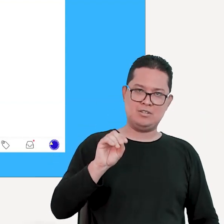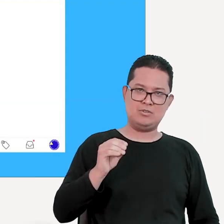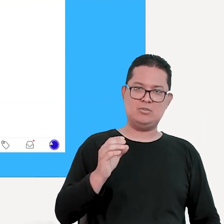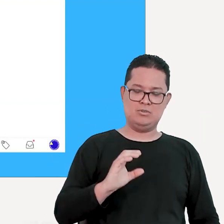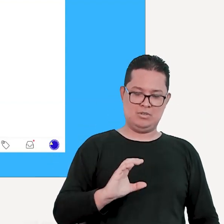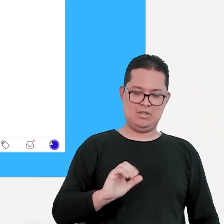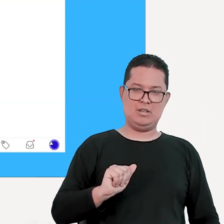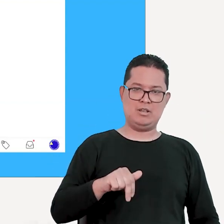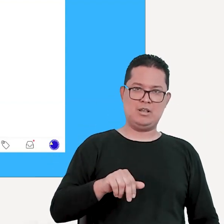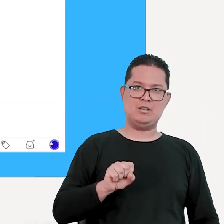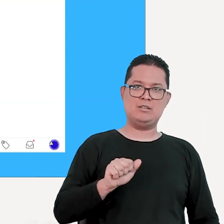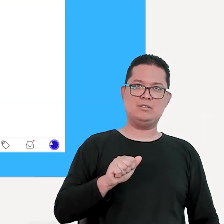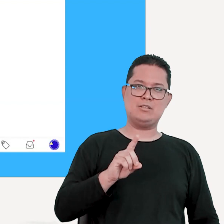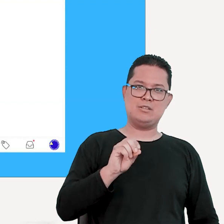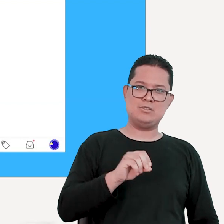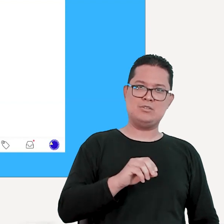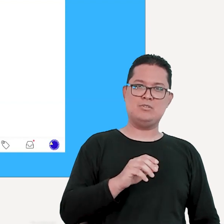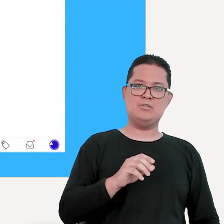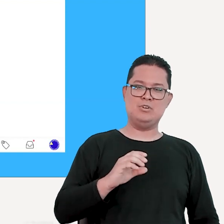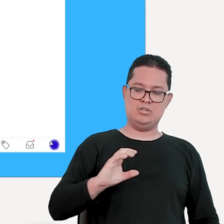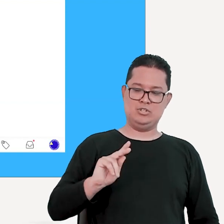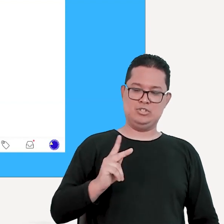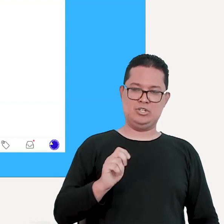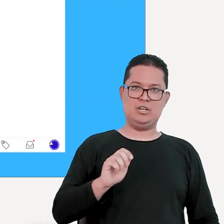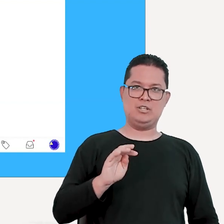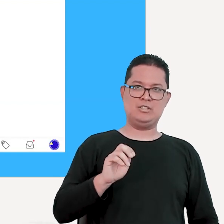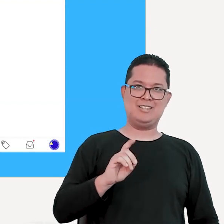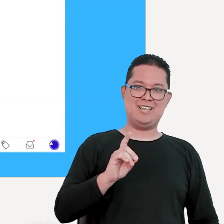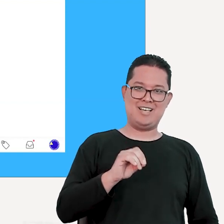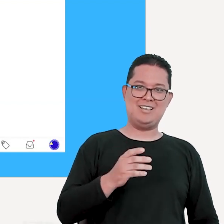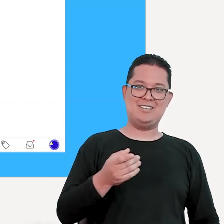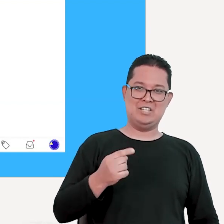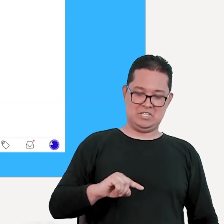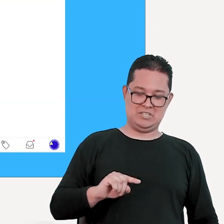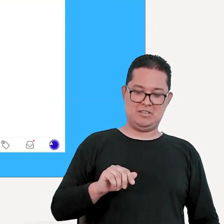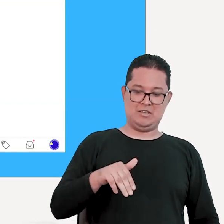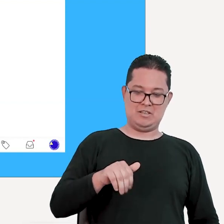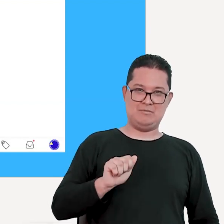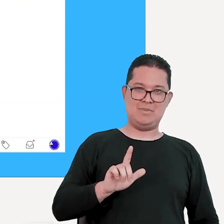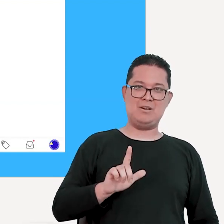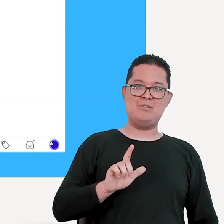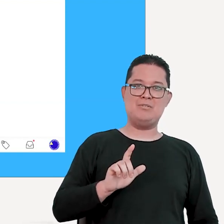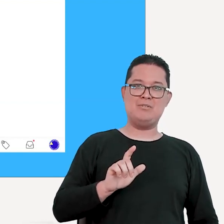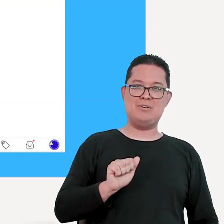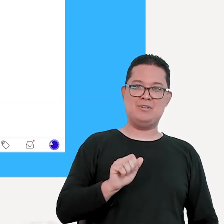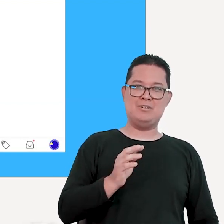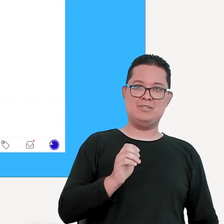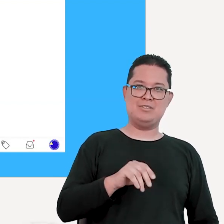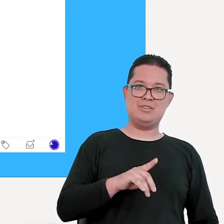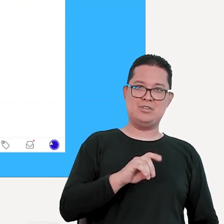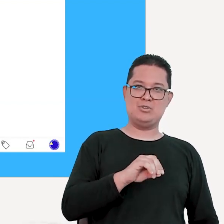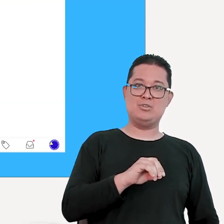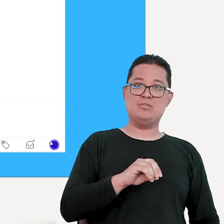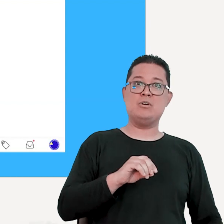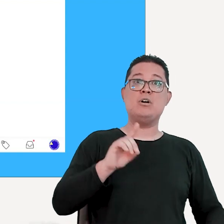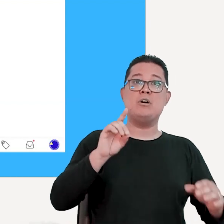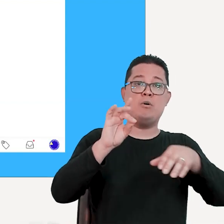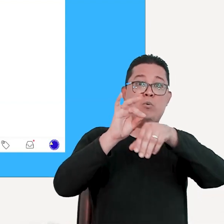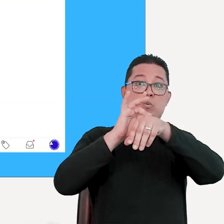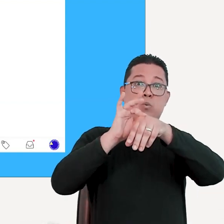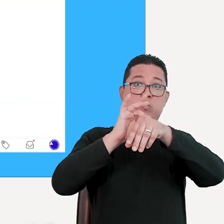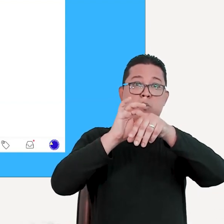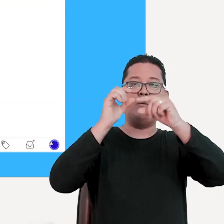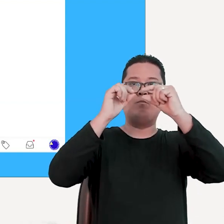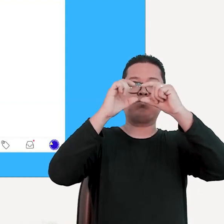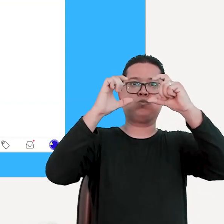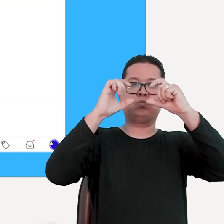palavras principais, eu consigo me autoatender. Eu só vou ler o complemento se eu tiver interesse nisso. Ele não atrapalha a minha leitura